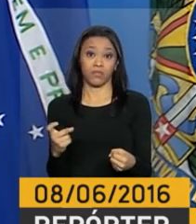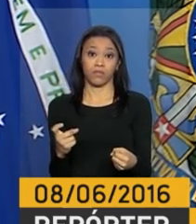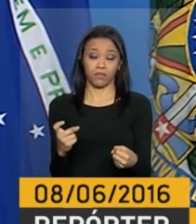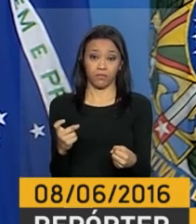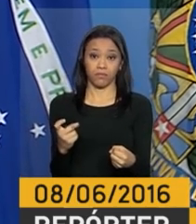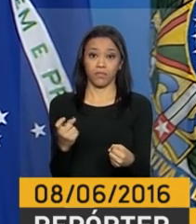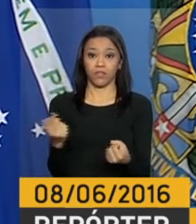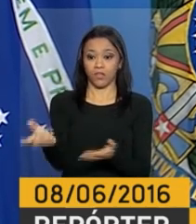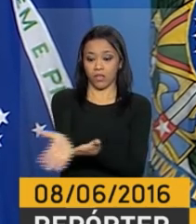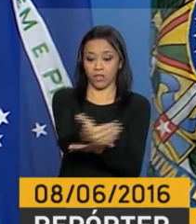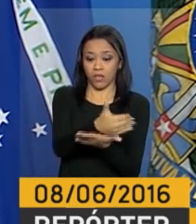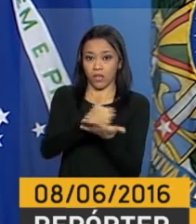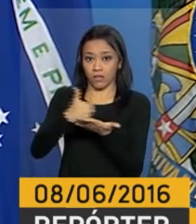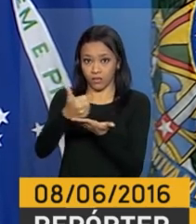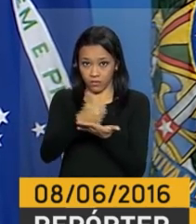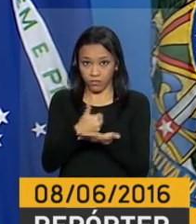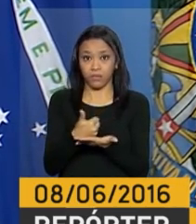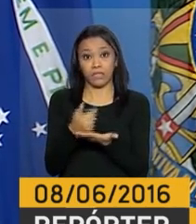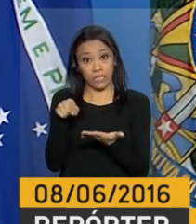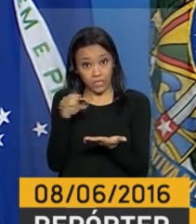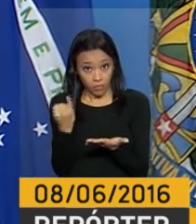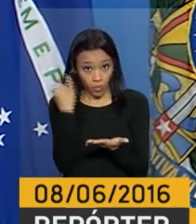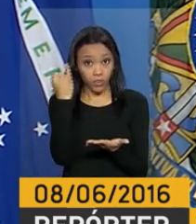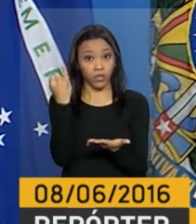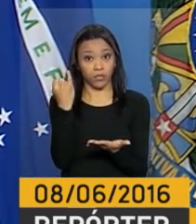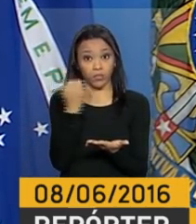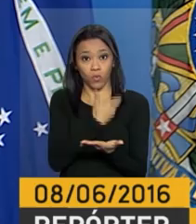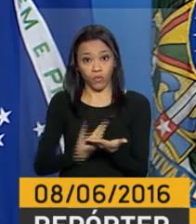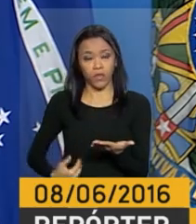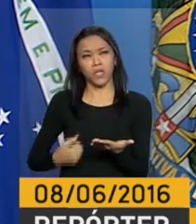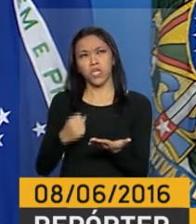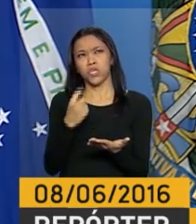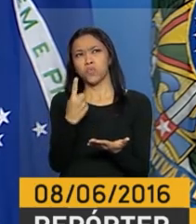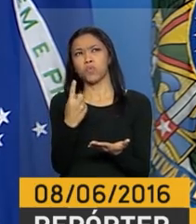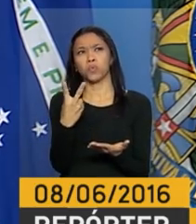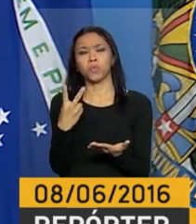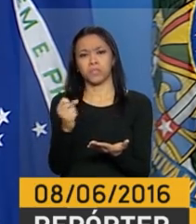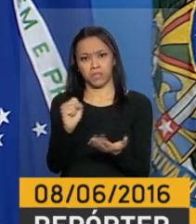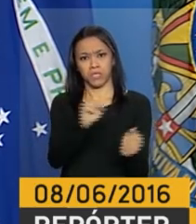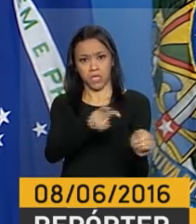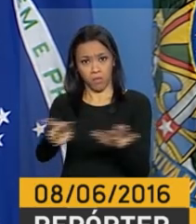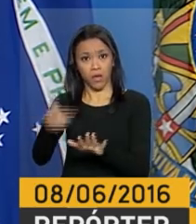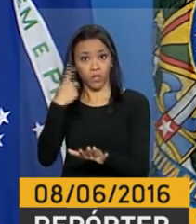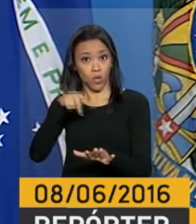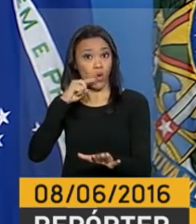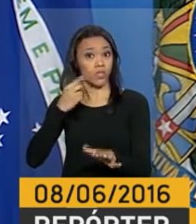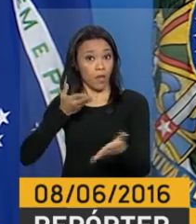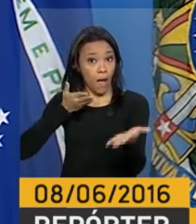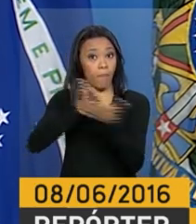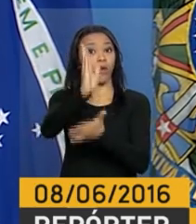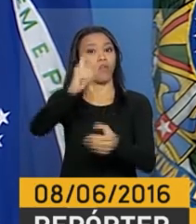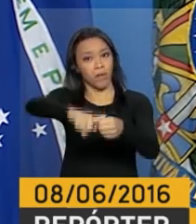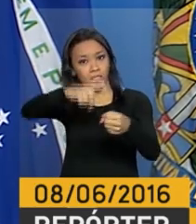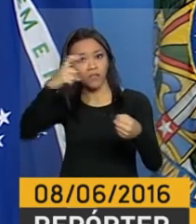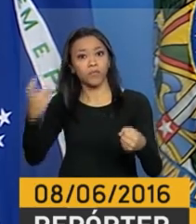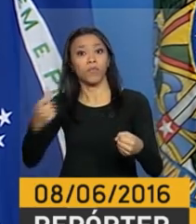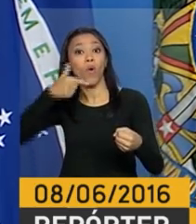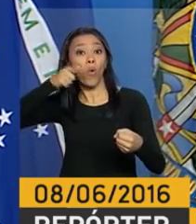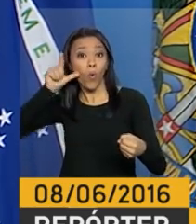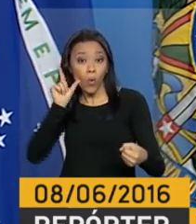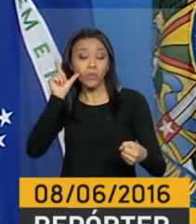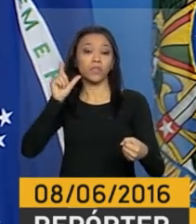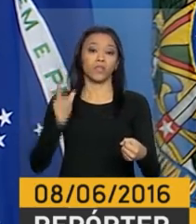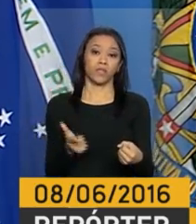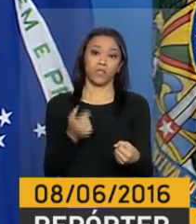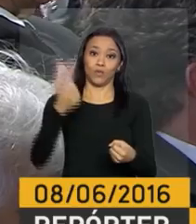importantíssima para o governo em uma semana ou duas semanas nós aprovamos a desvinculação Ainda Ontem no